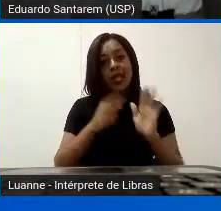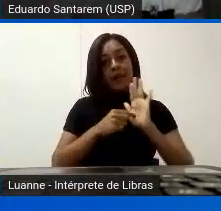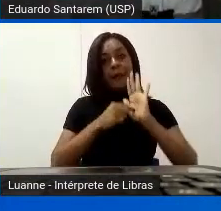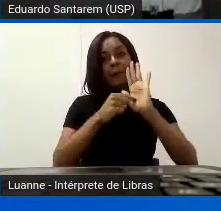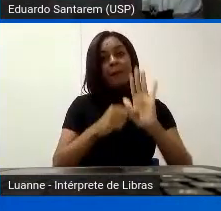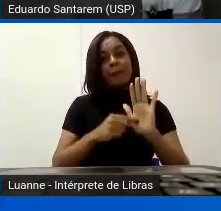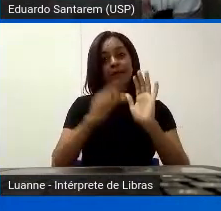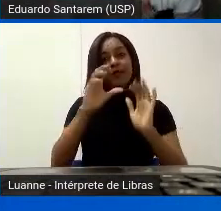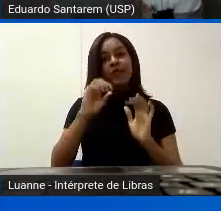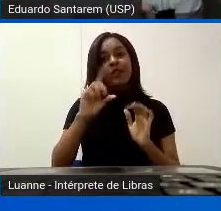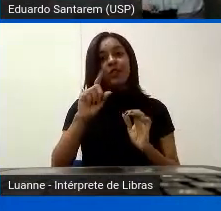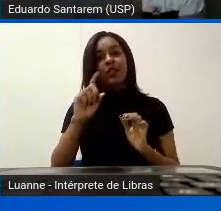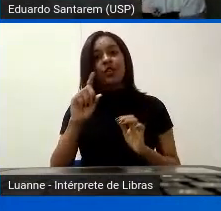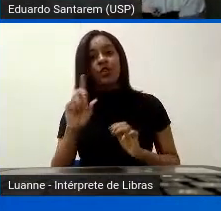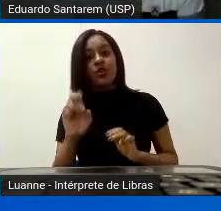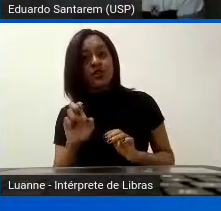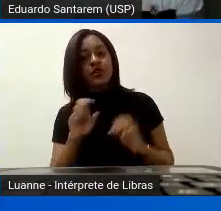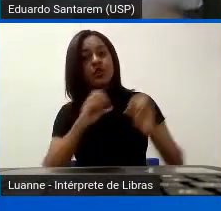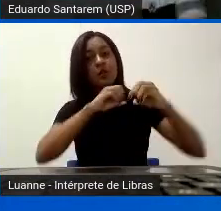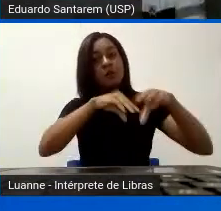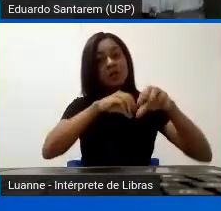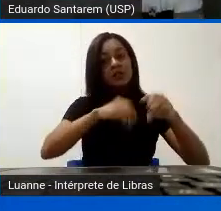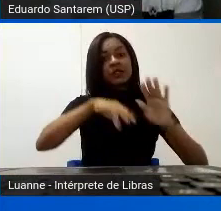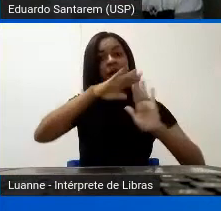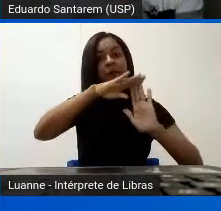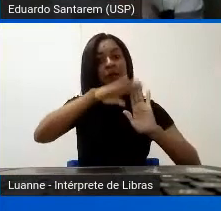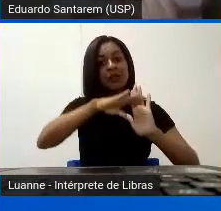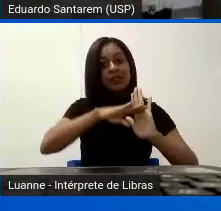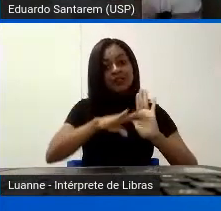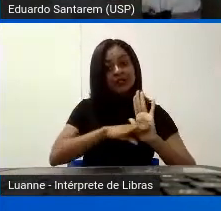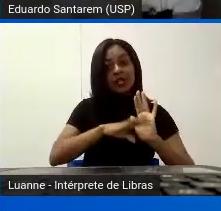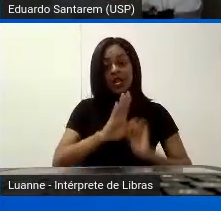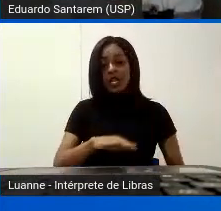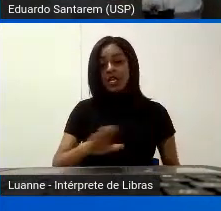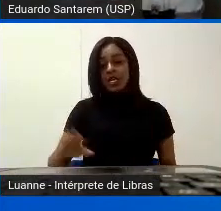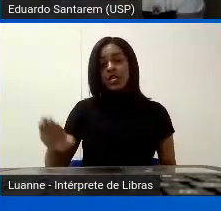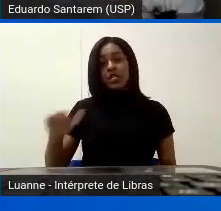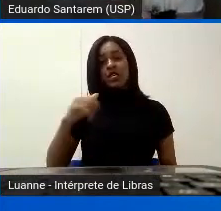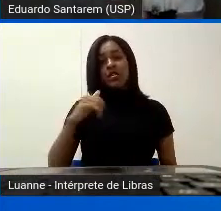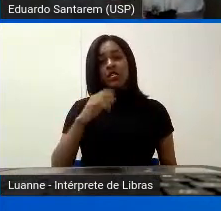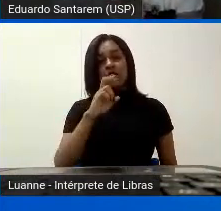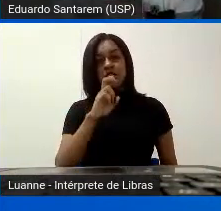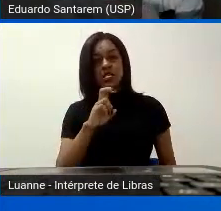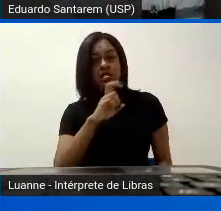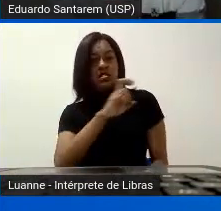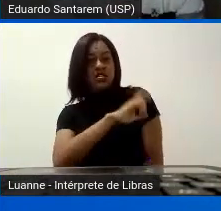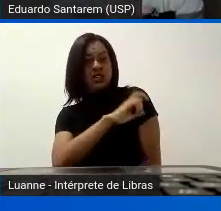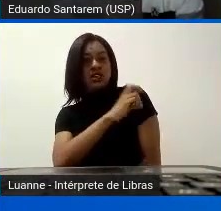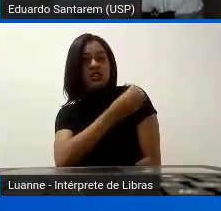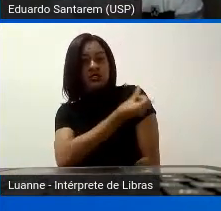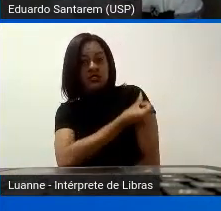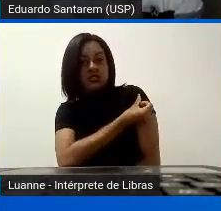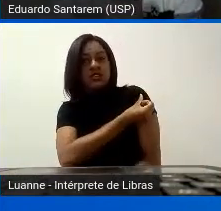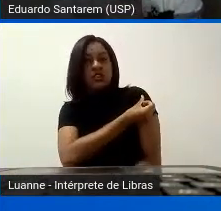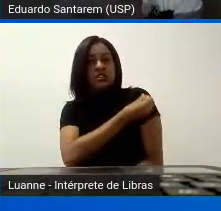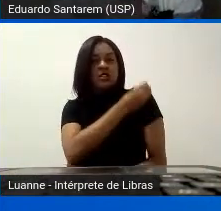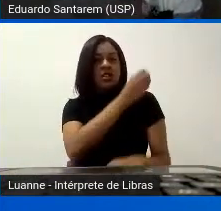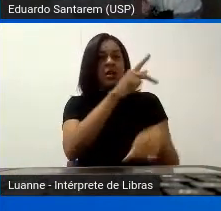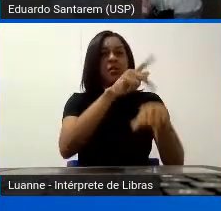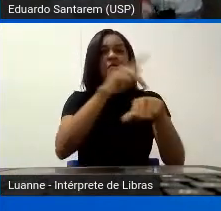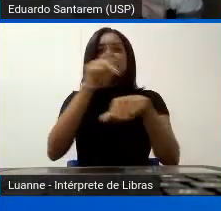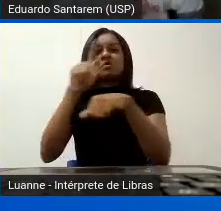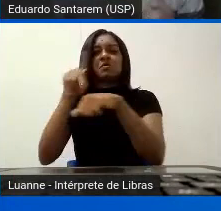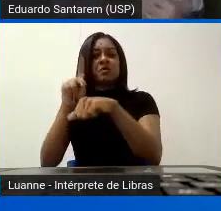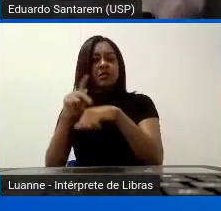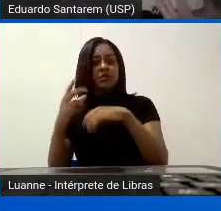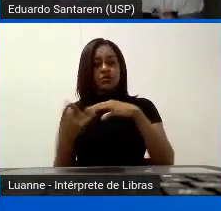é usado no mundo todo para ensinar é programação então crianças de quinta série sexta série em alguns lugares do mundo já usam essa ferramenta aqui para